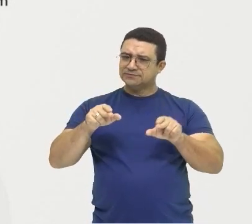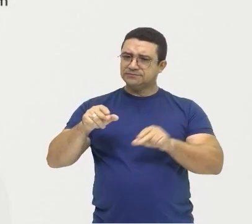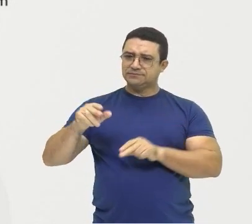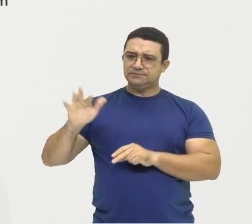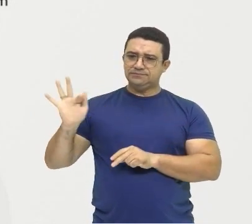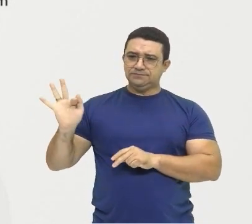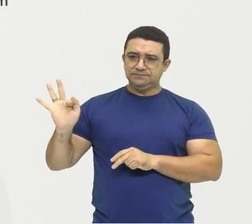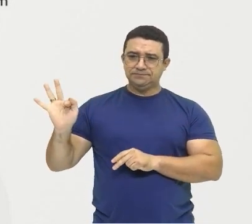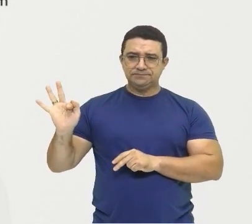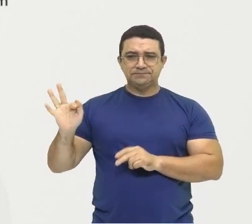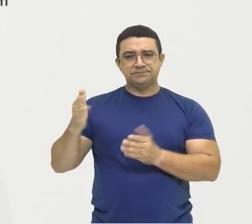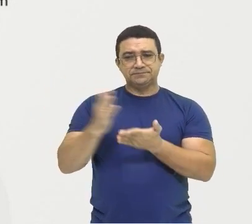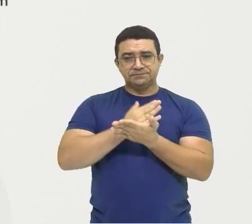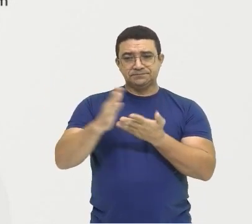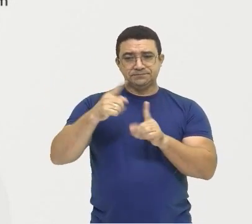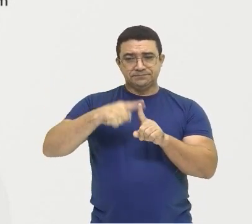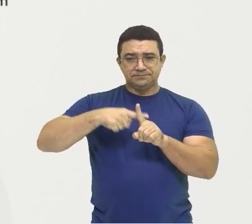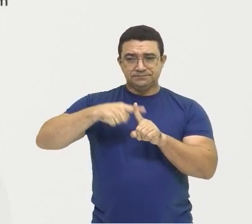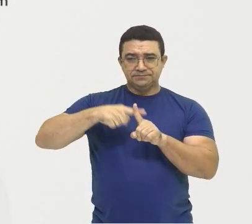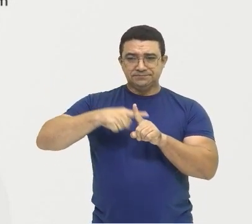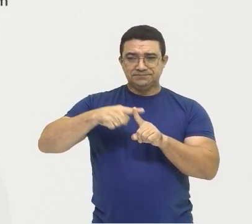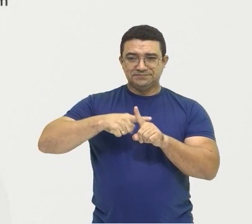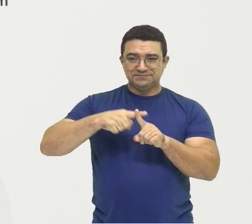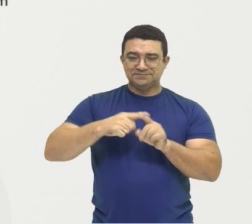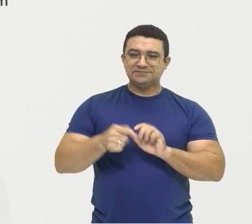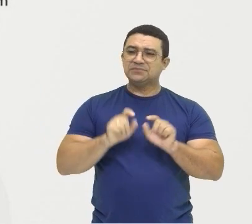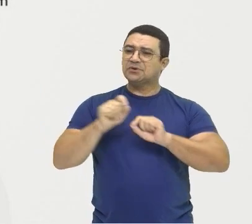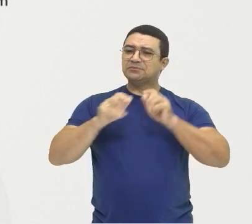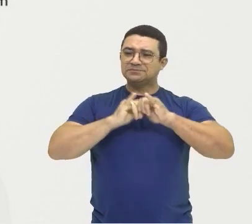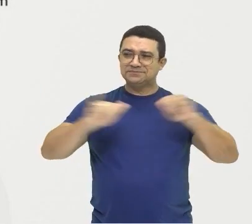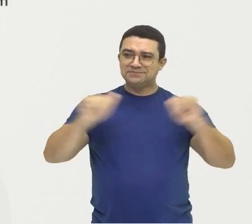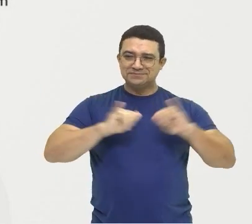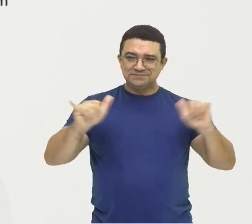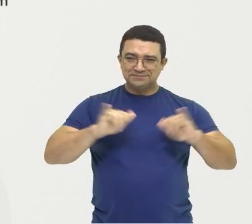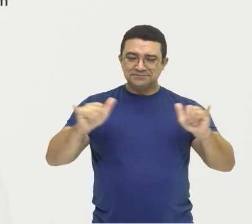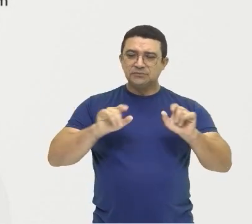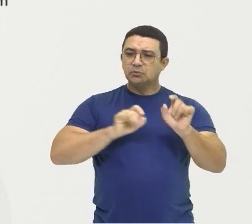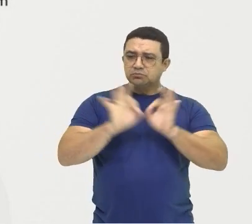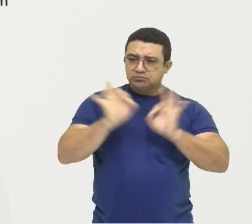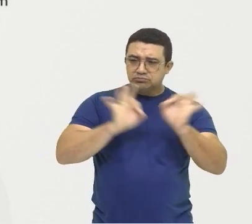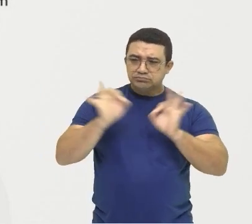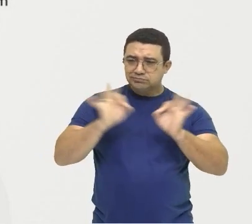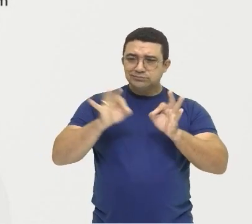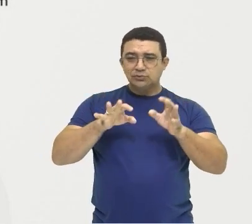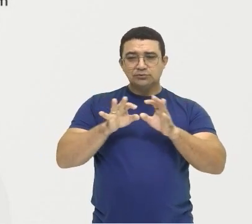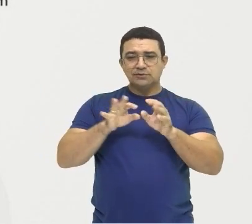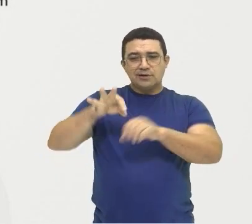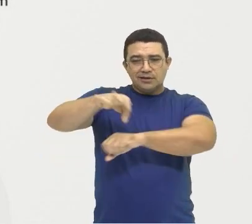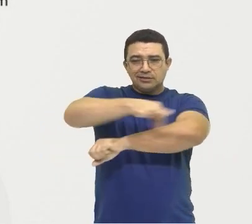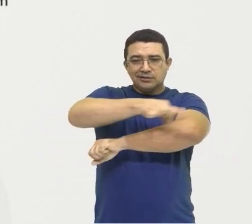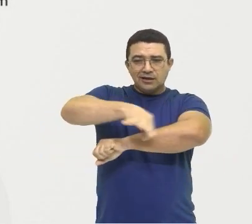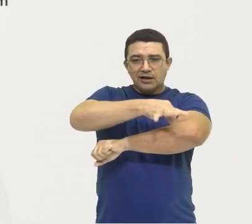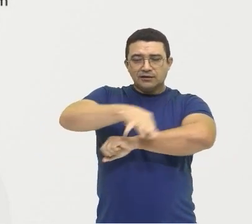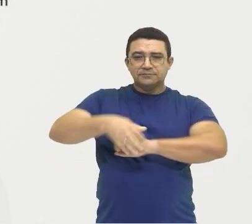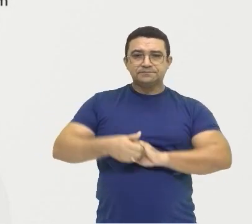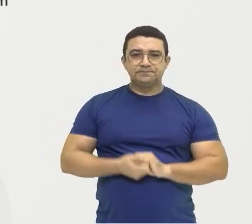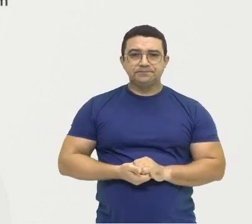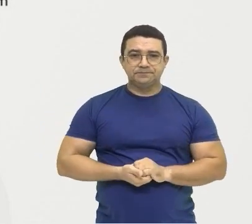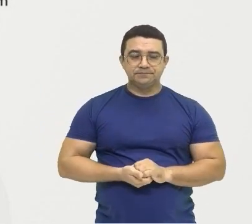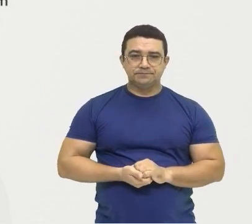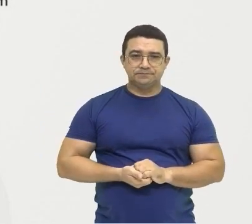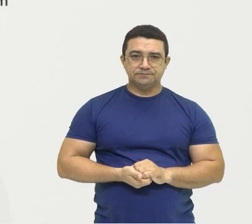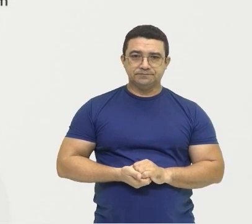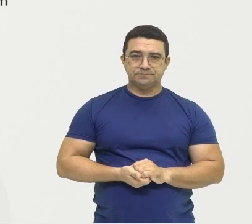também nessa época, tá? Quando foi divulgado aí a maneira com que eles construíram suas escalas. Então o Fahrenheit, ele